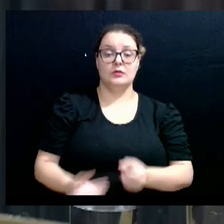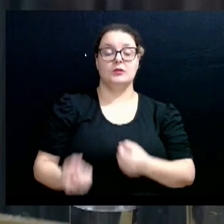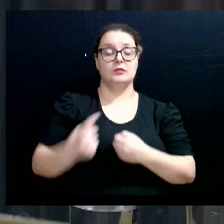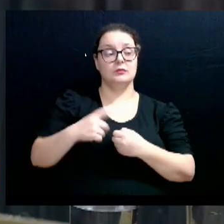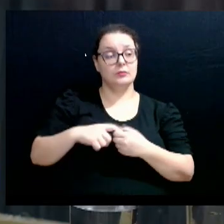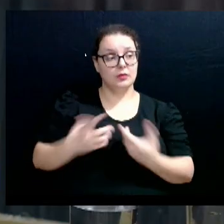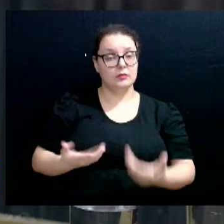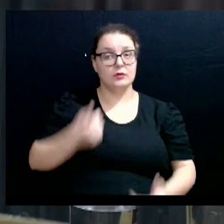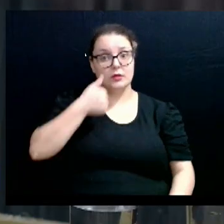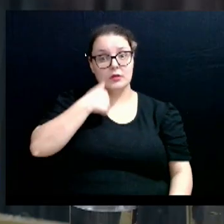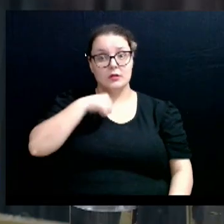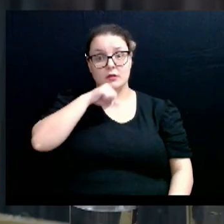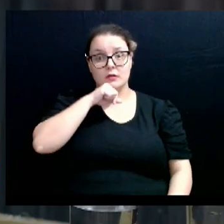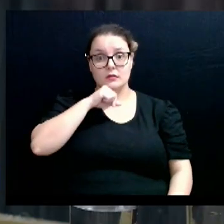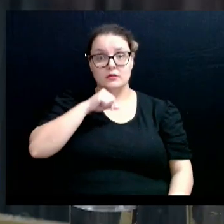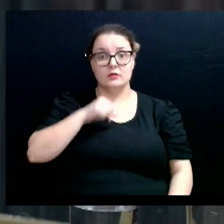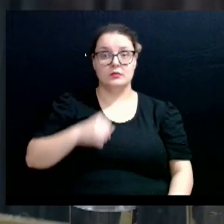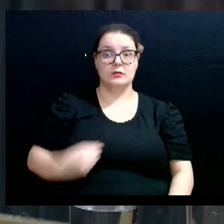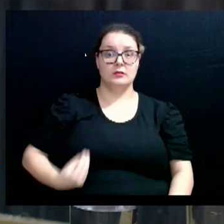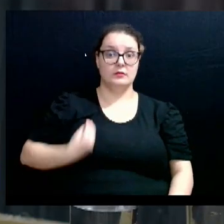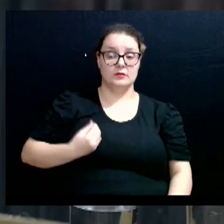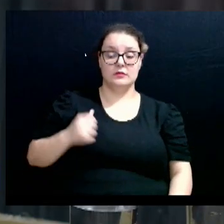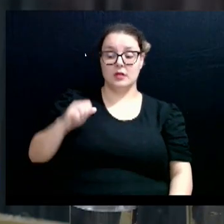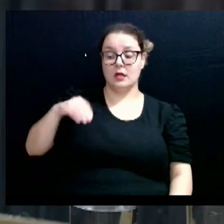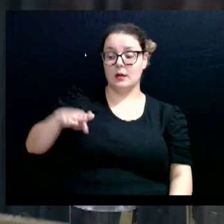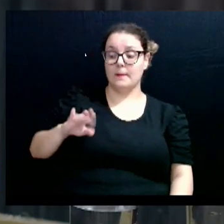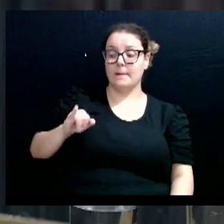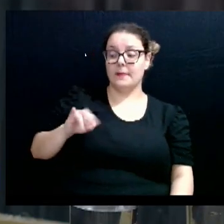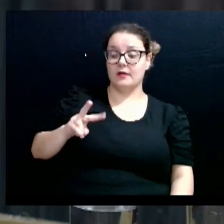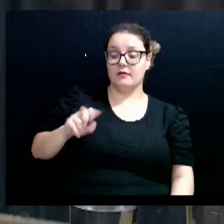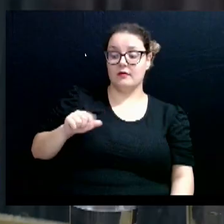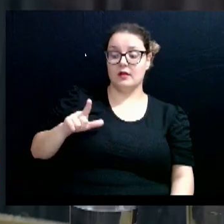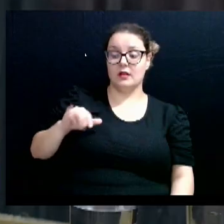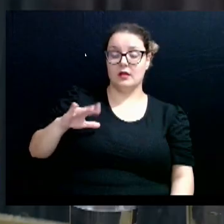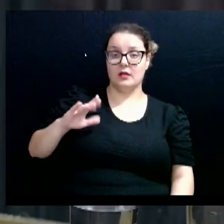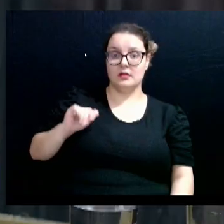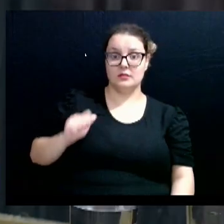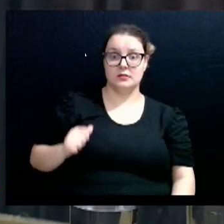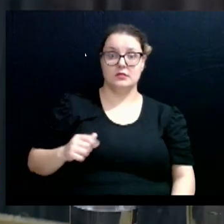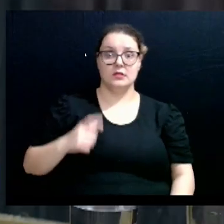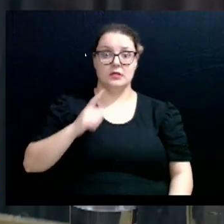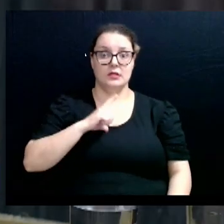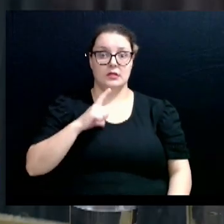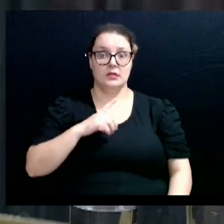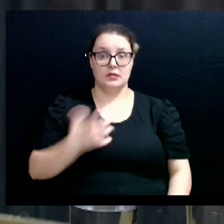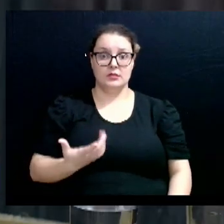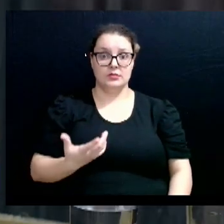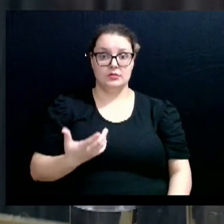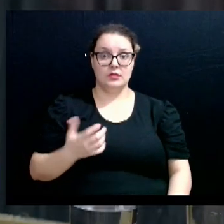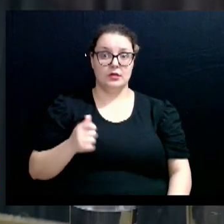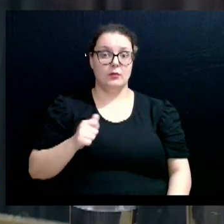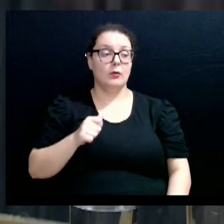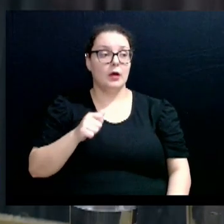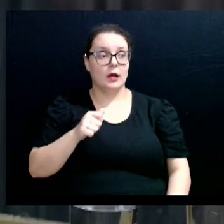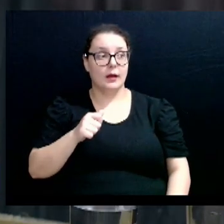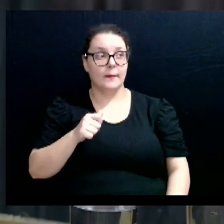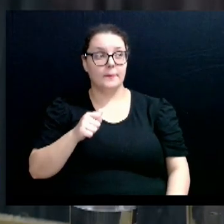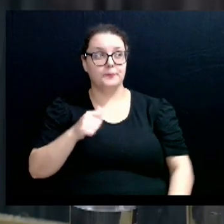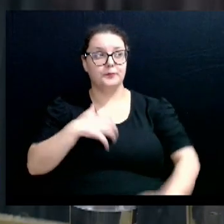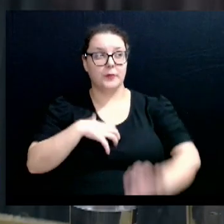numa ambivalência, né. Ela tem a empatia, o excesso de compaixão,